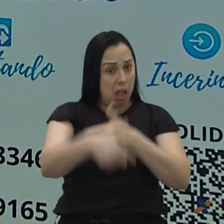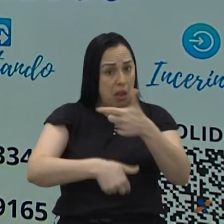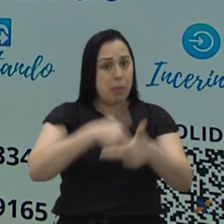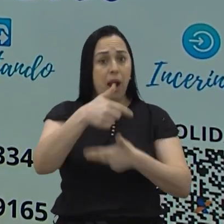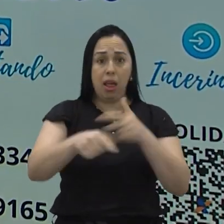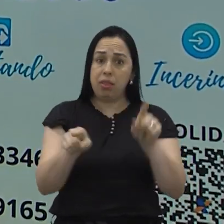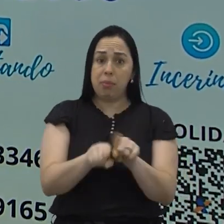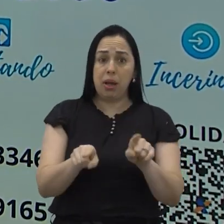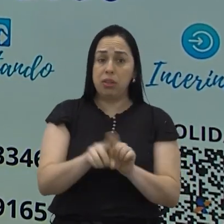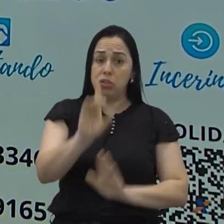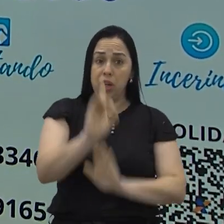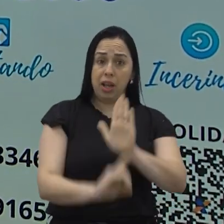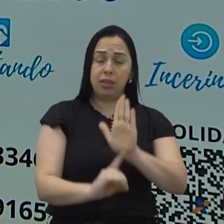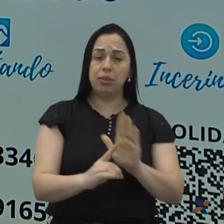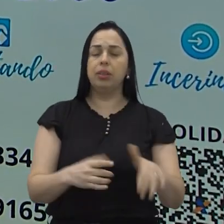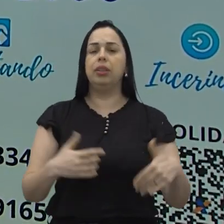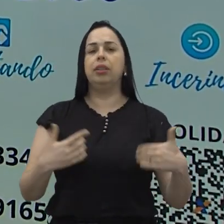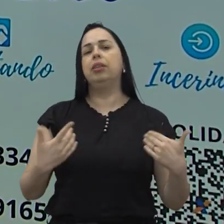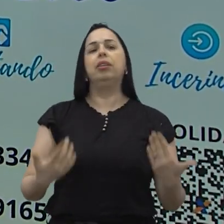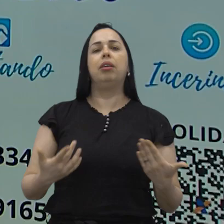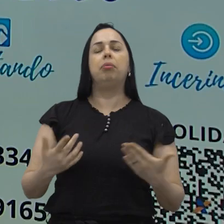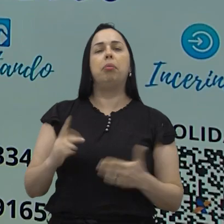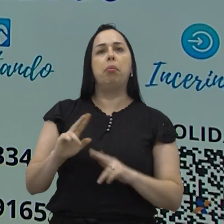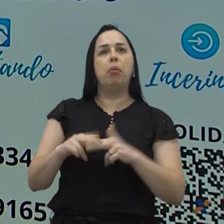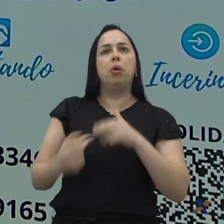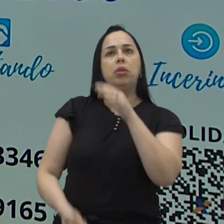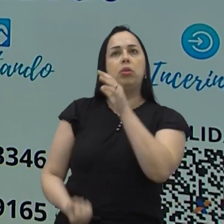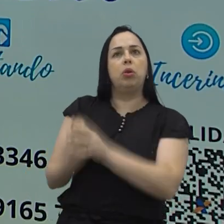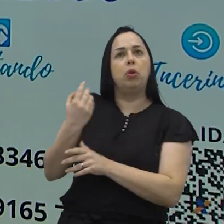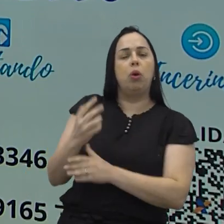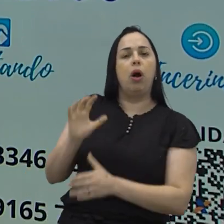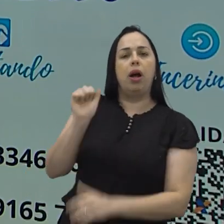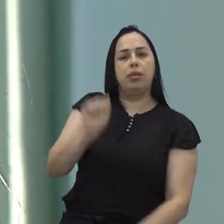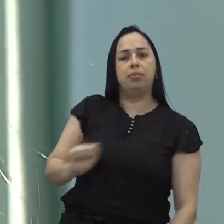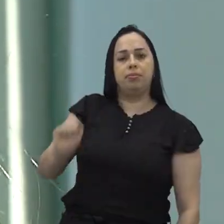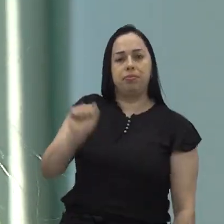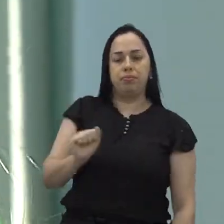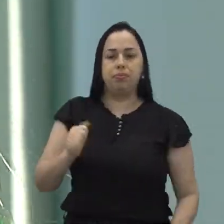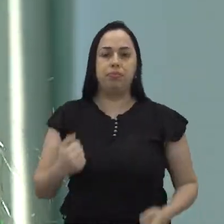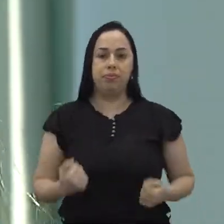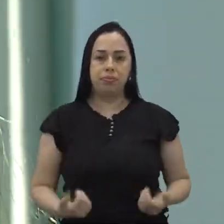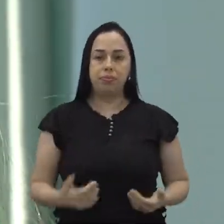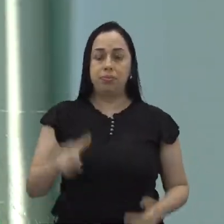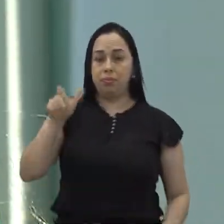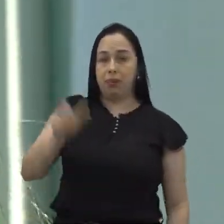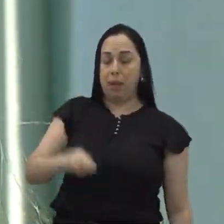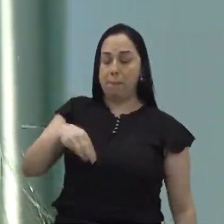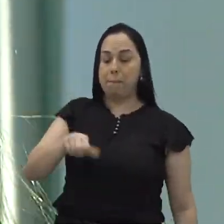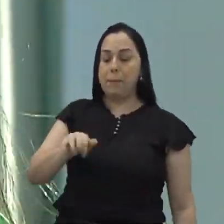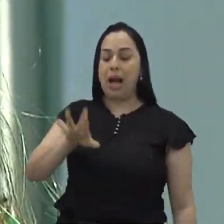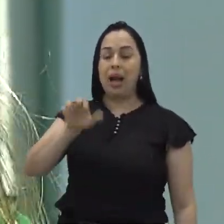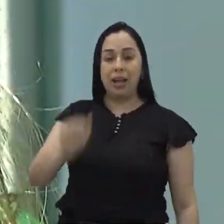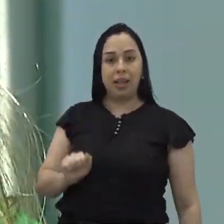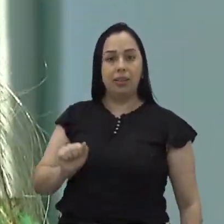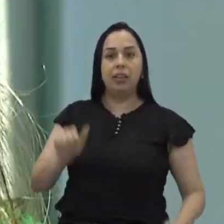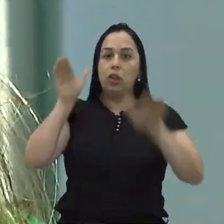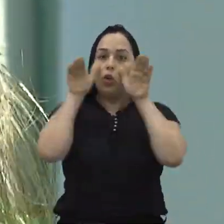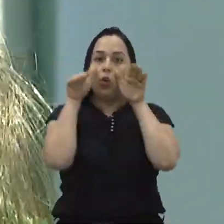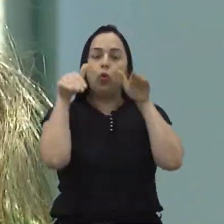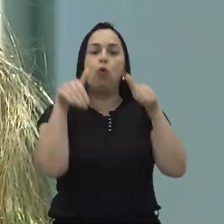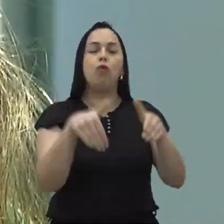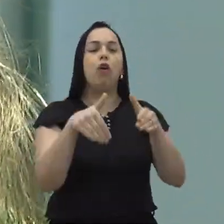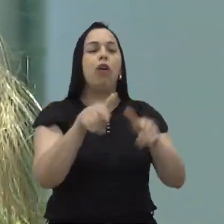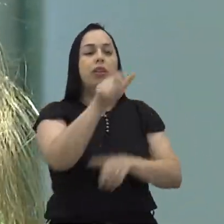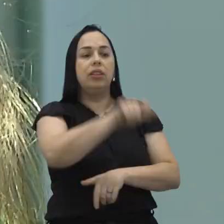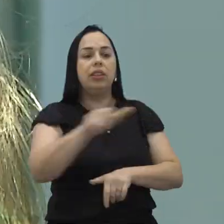trabalhar também. Então a gente resolveu fundar a instituição. O trabalho da Maria é uma das ações voltadas